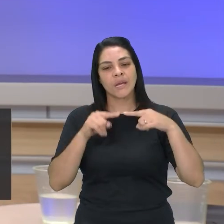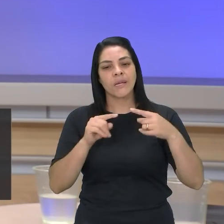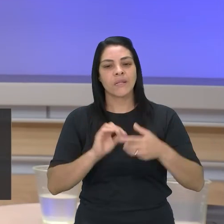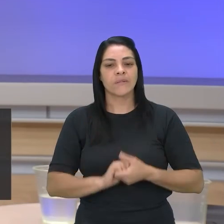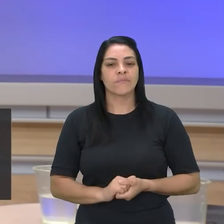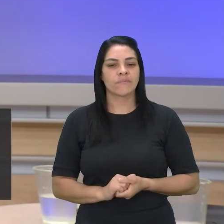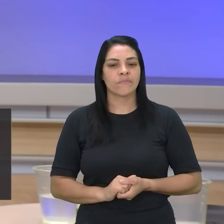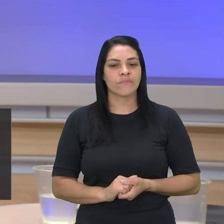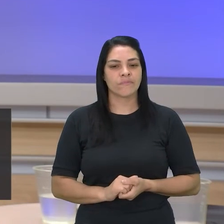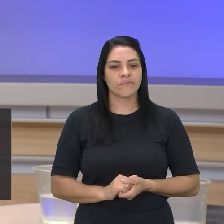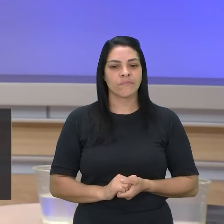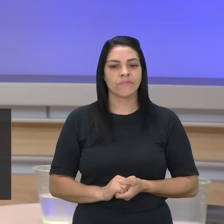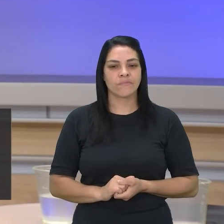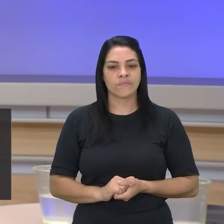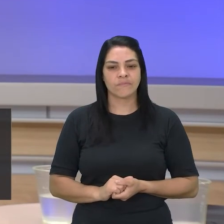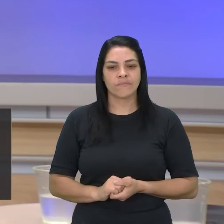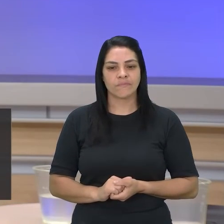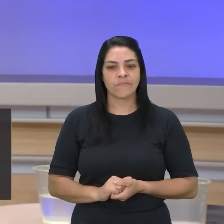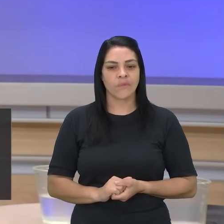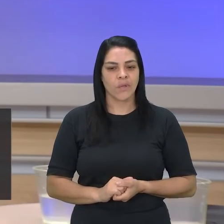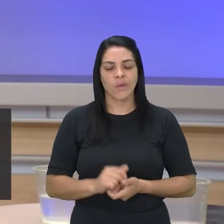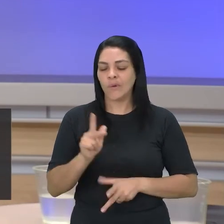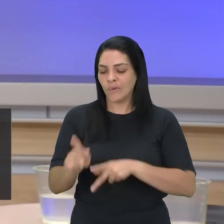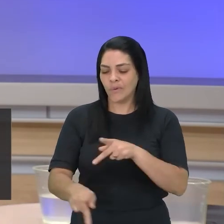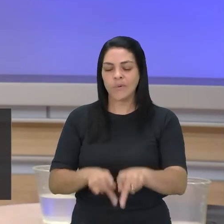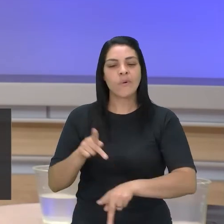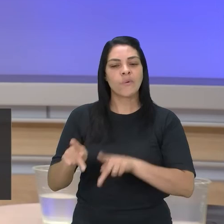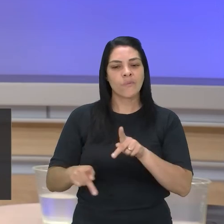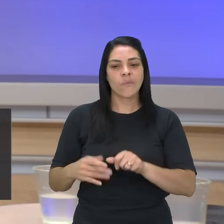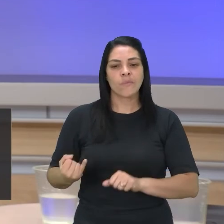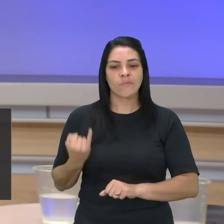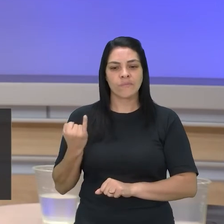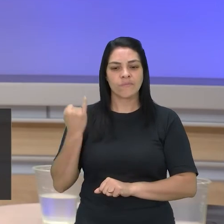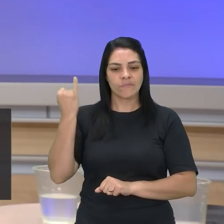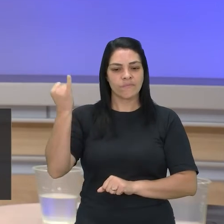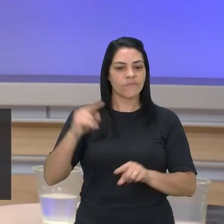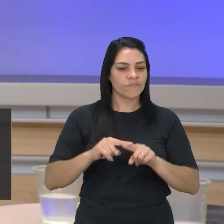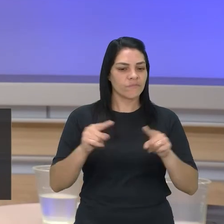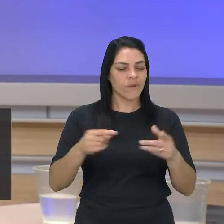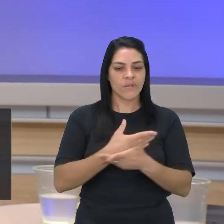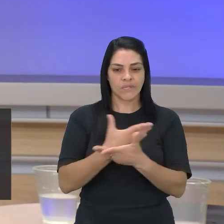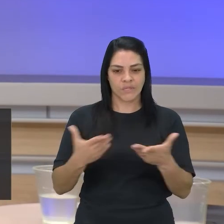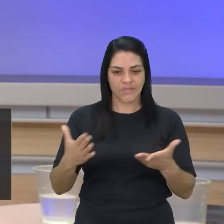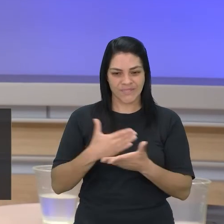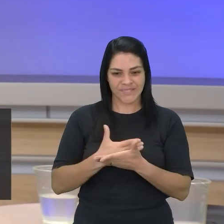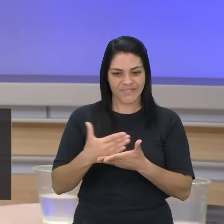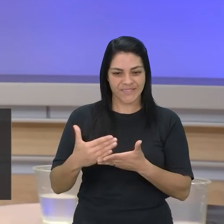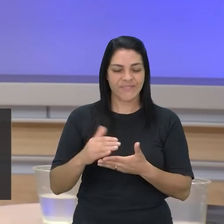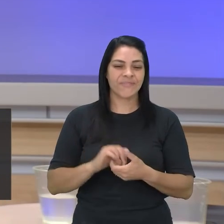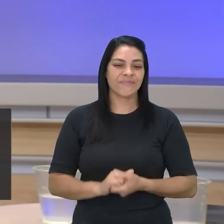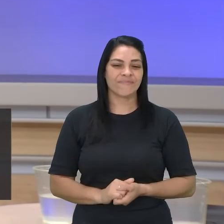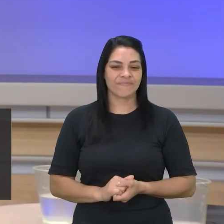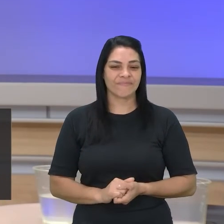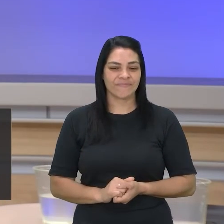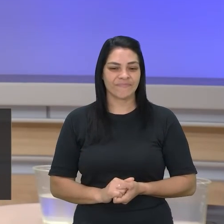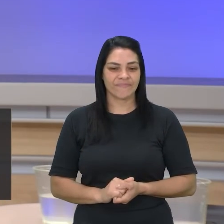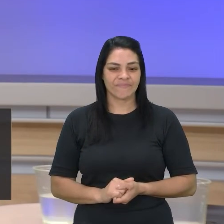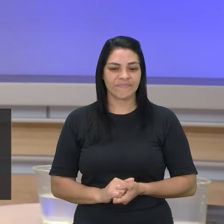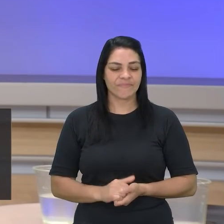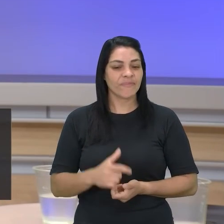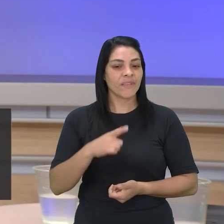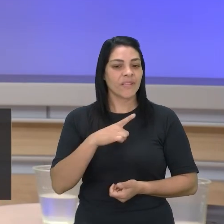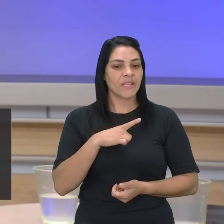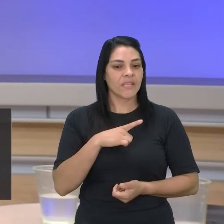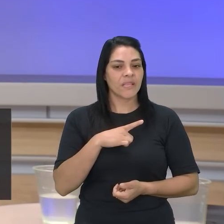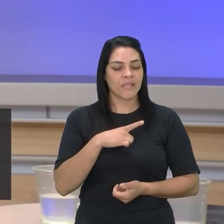com esse público, que também é importante, né? Mas a gente, a princípio, né, eu acho que a gente tem muito,